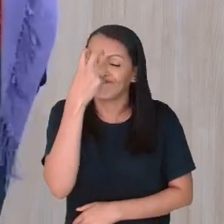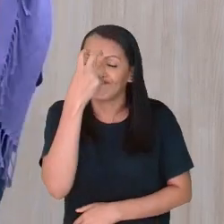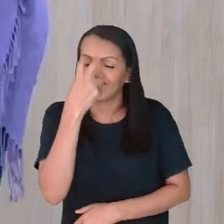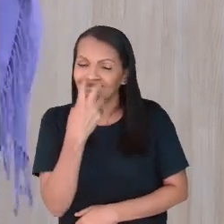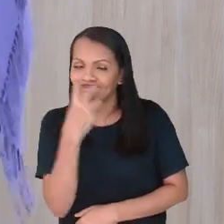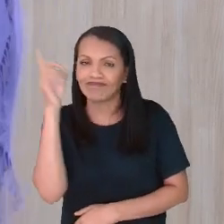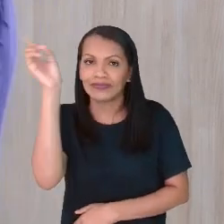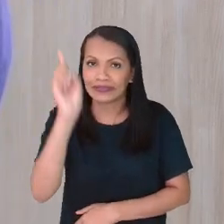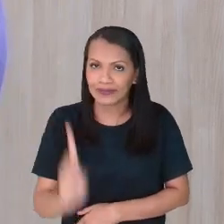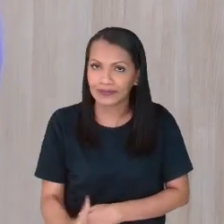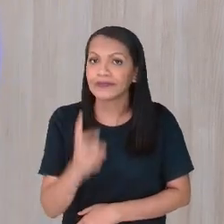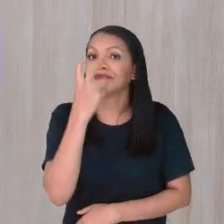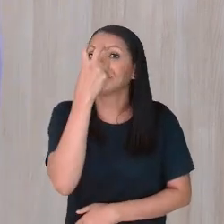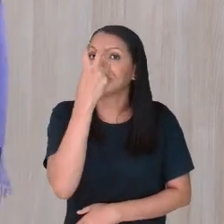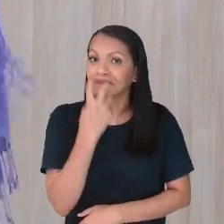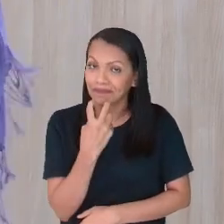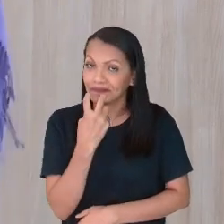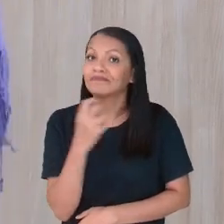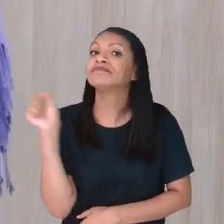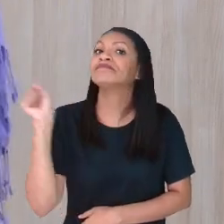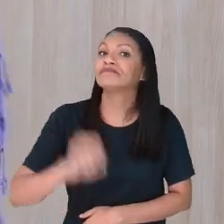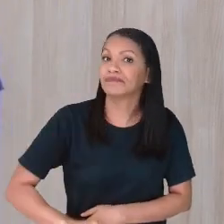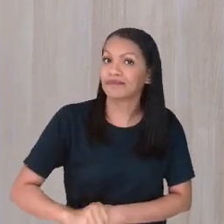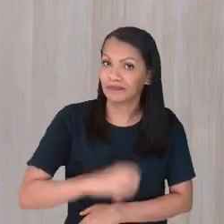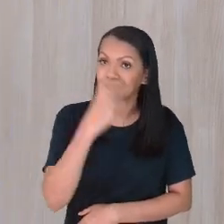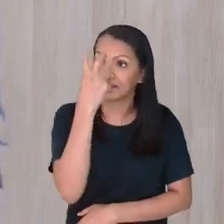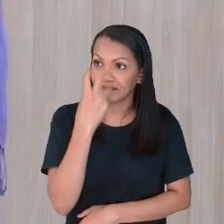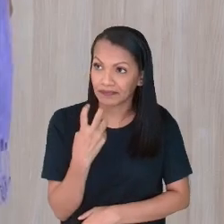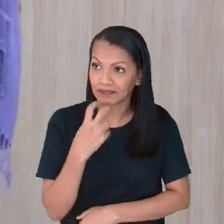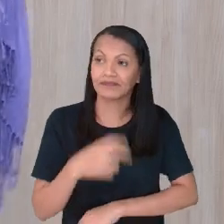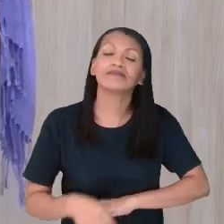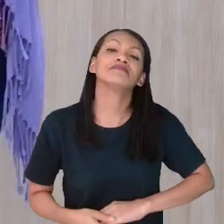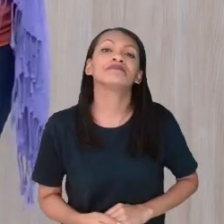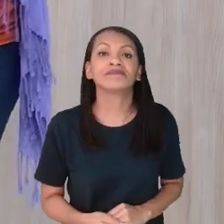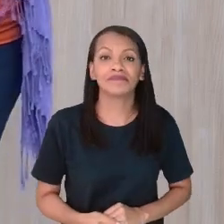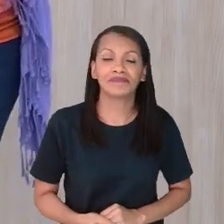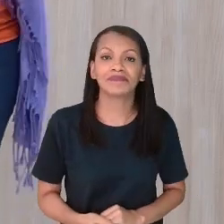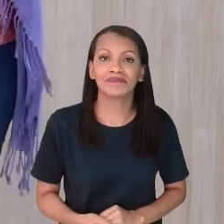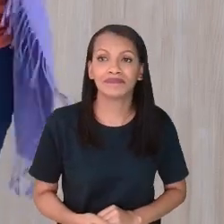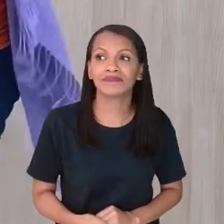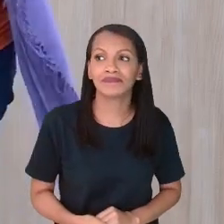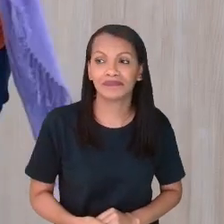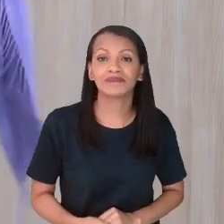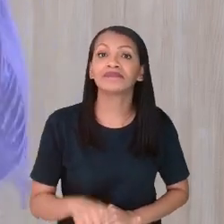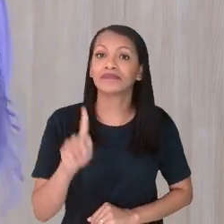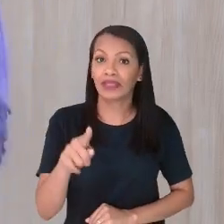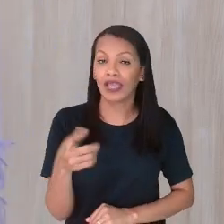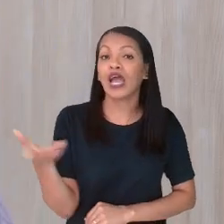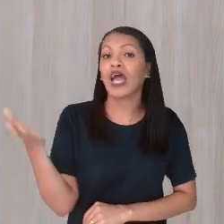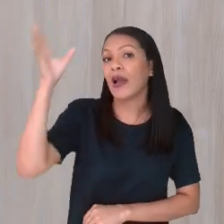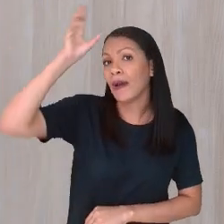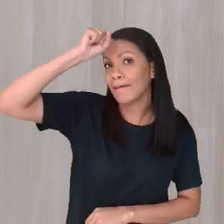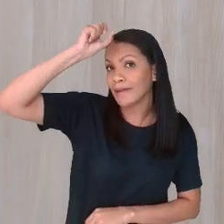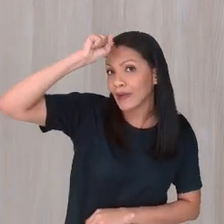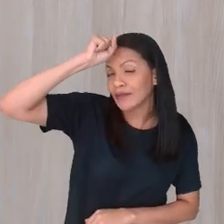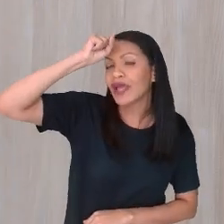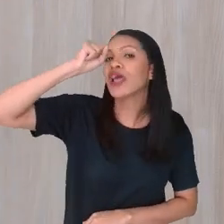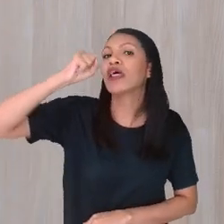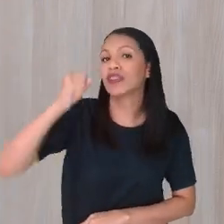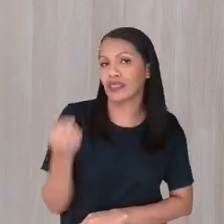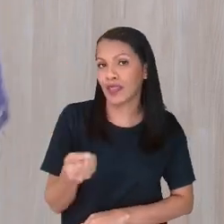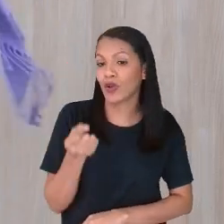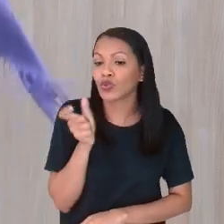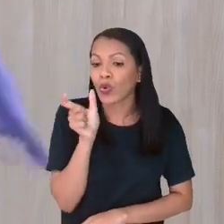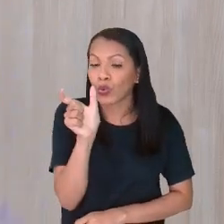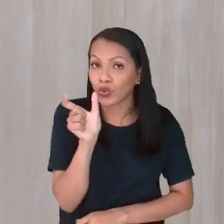enxerga, cega, isso. Ela é cega. Olha aí, eu tô aprendendo os termos